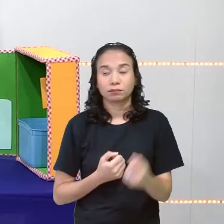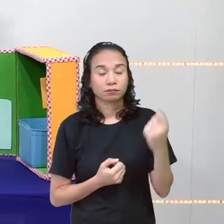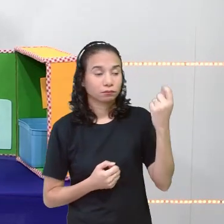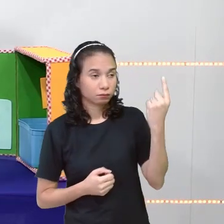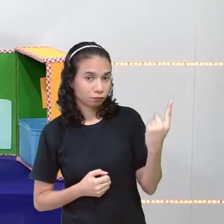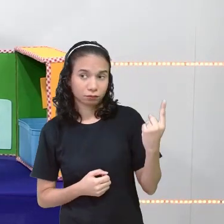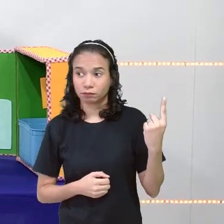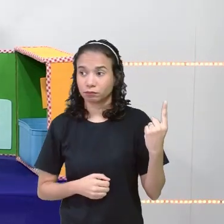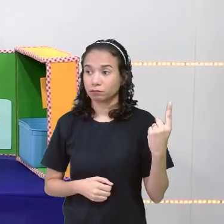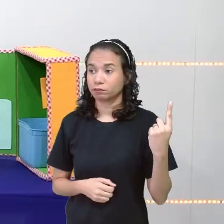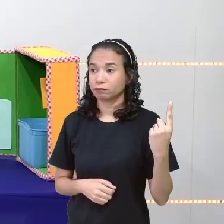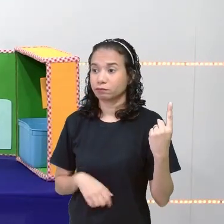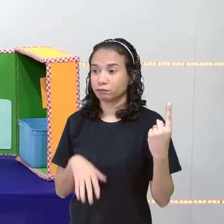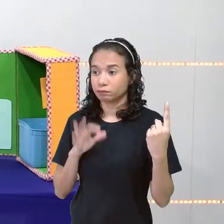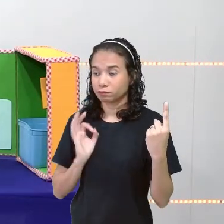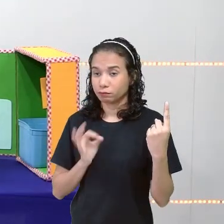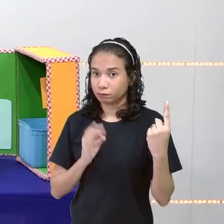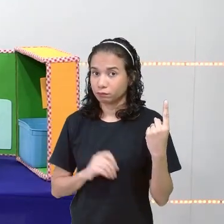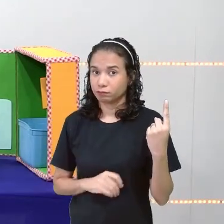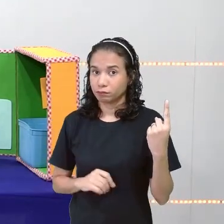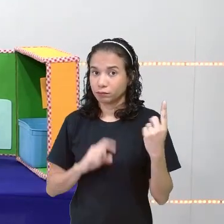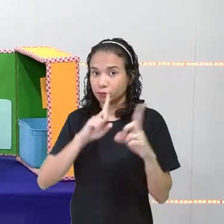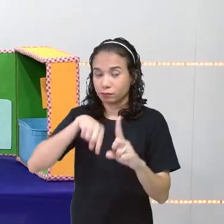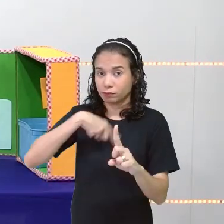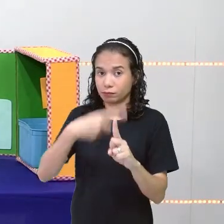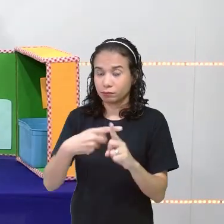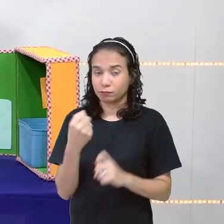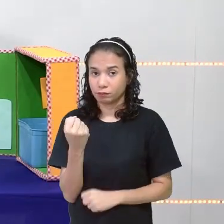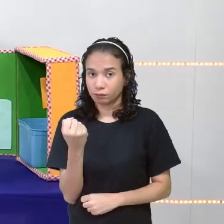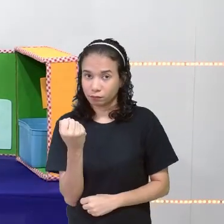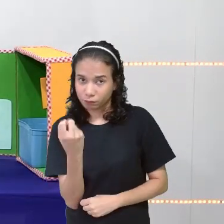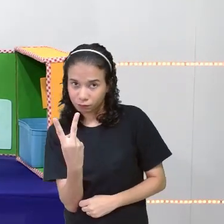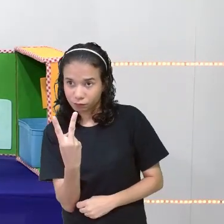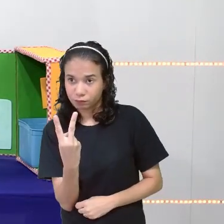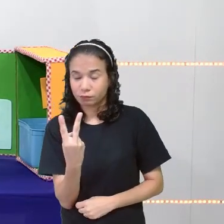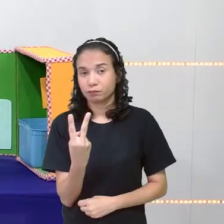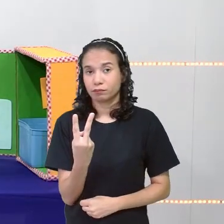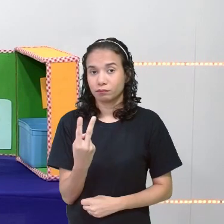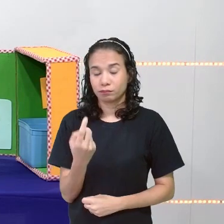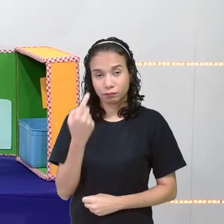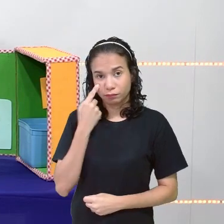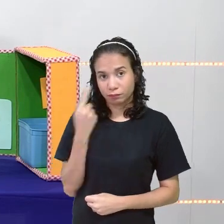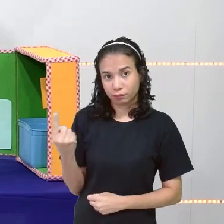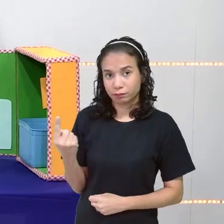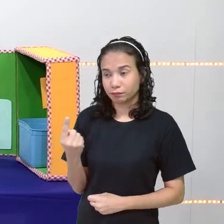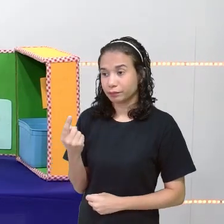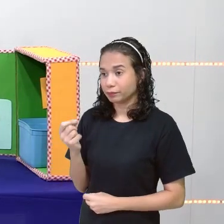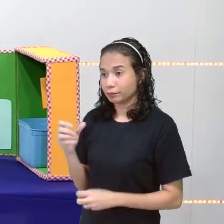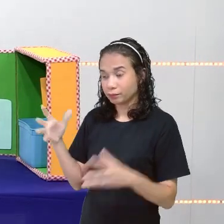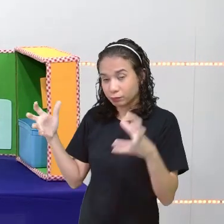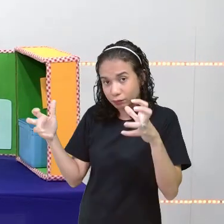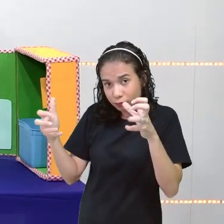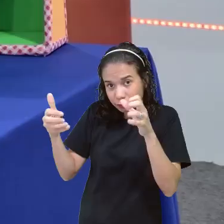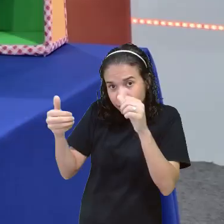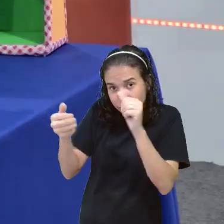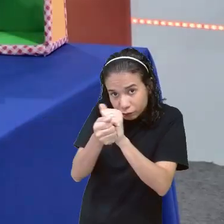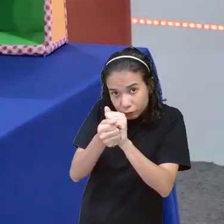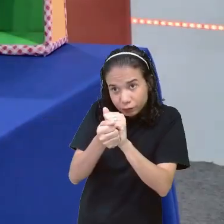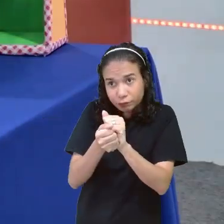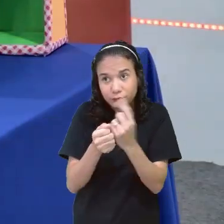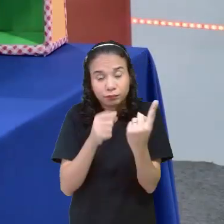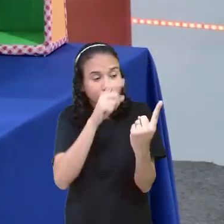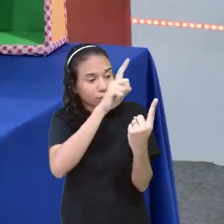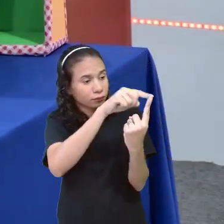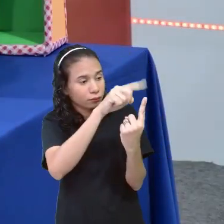cubinho, certo? Mais dois. Então eu juntei um, mais dois cubinhos. Eu juntei. Eu já tinha